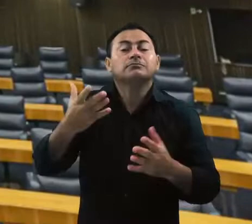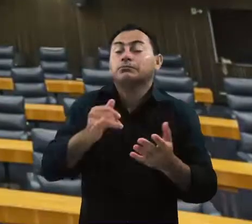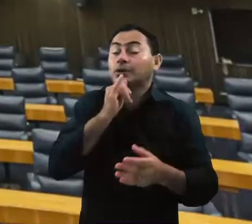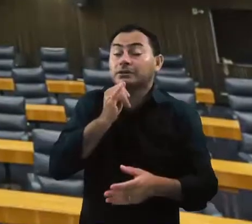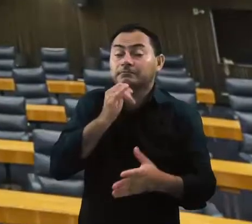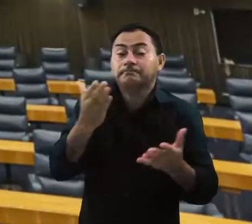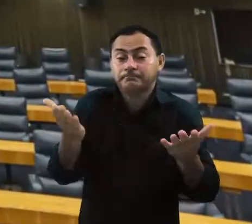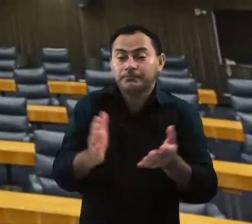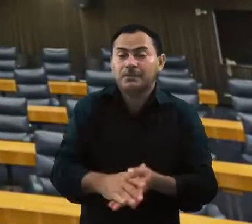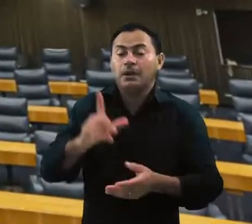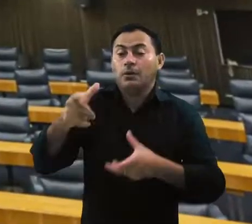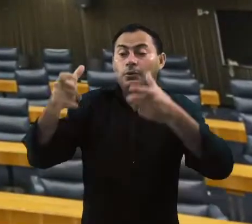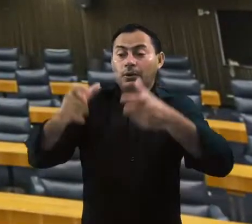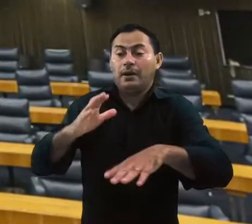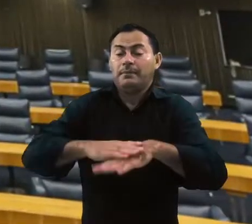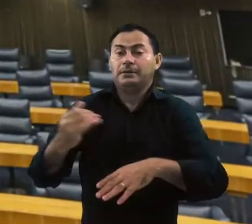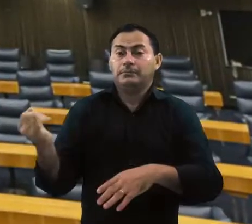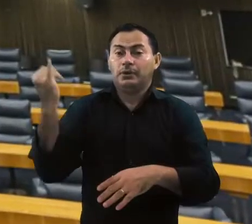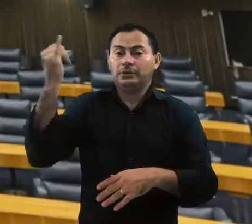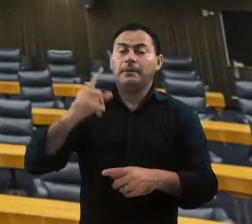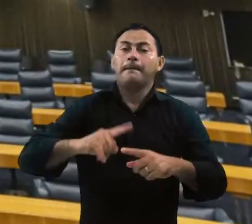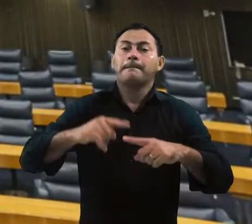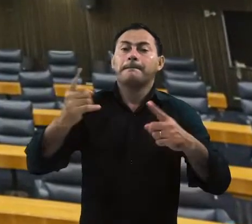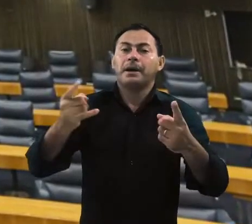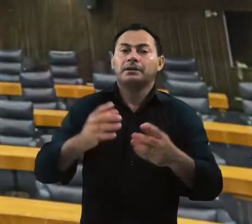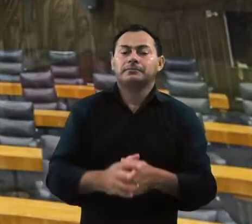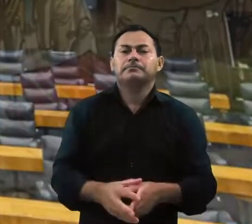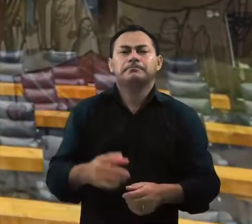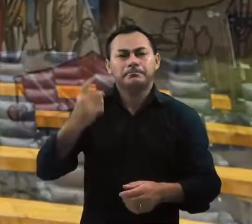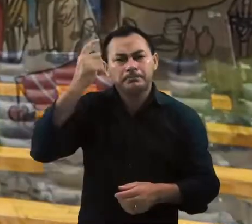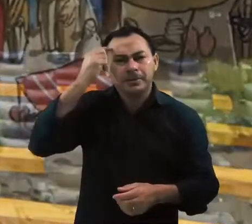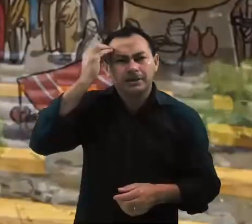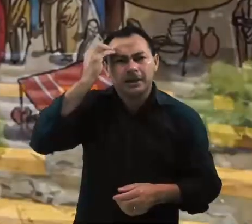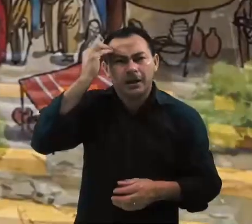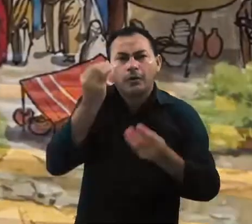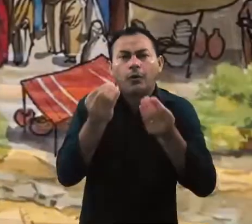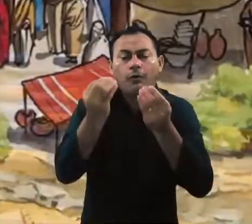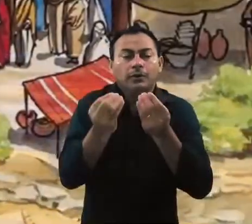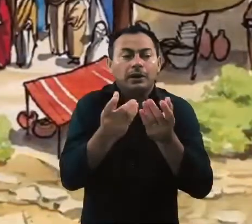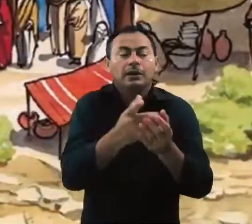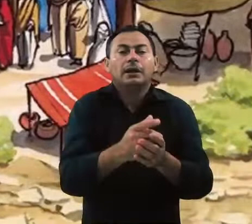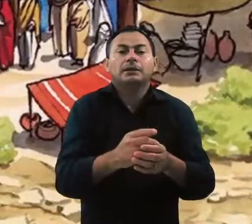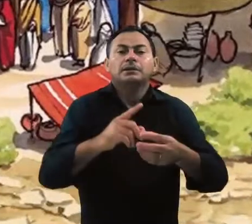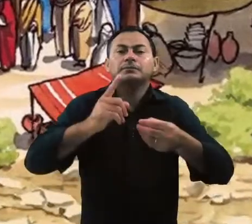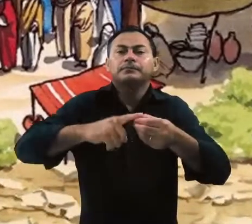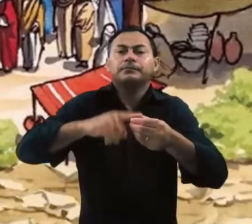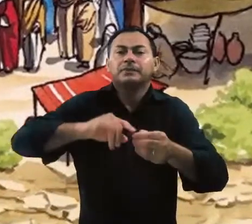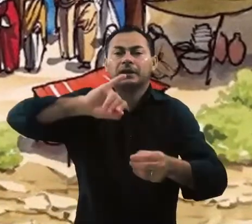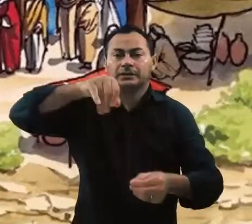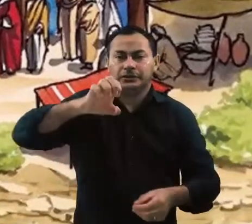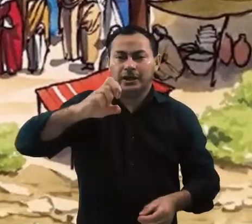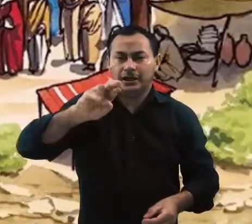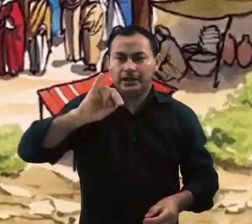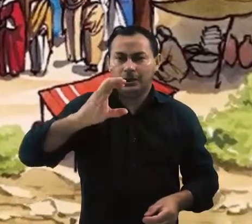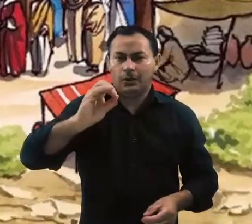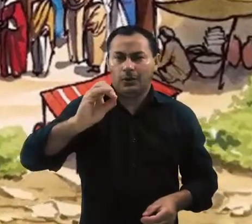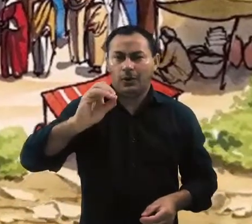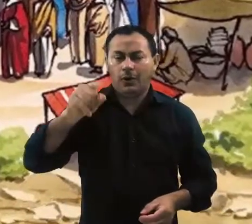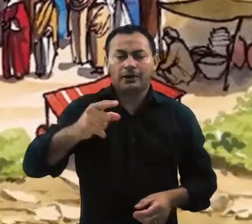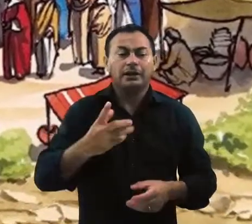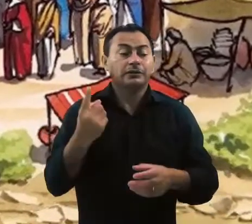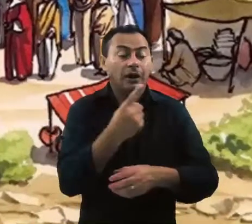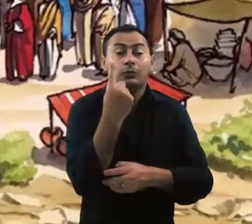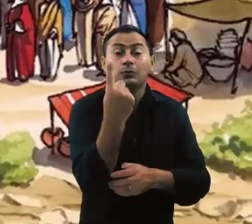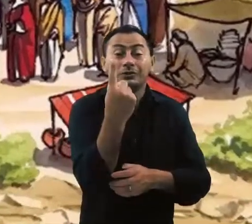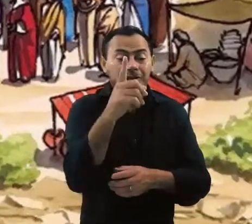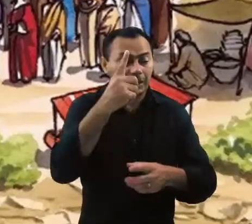por exemplo Afinal seria os lugares mais importantes mas vamos supor Como foi o caso em Jericó que ele